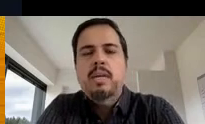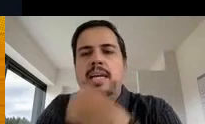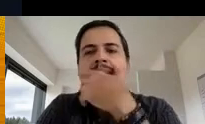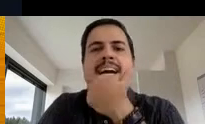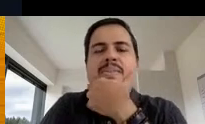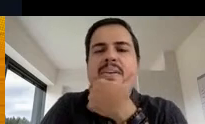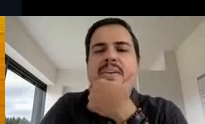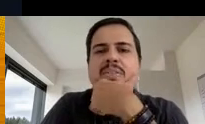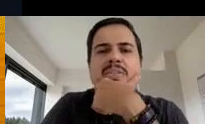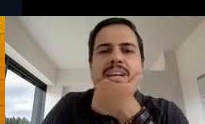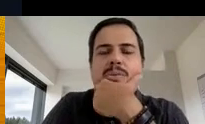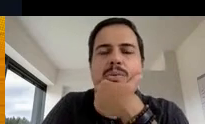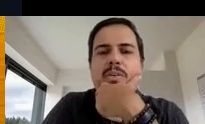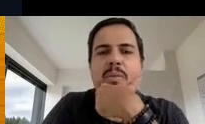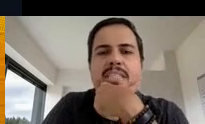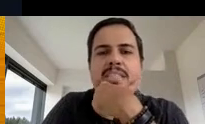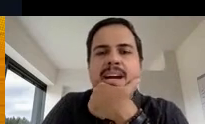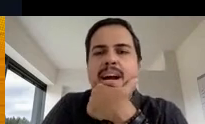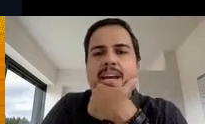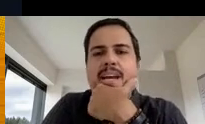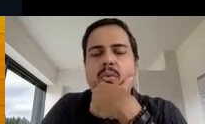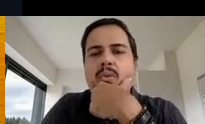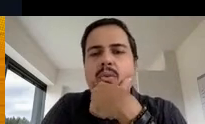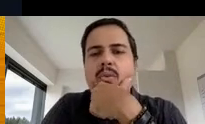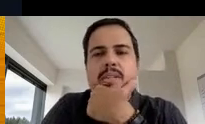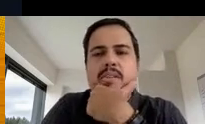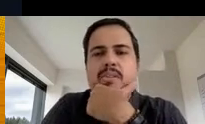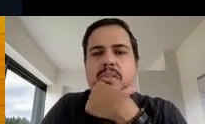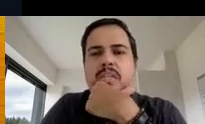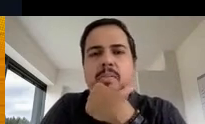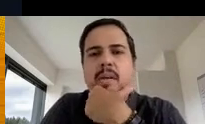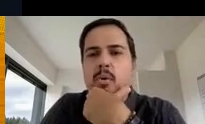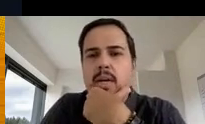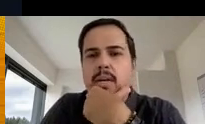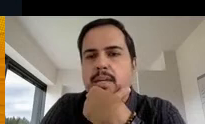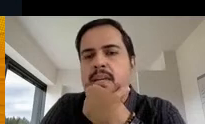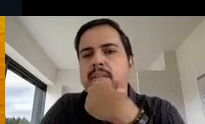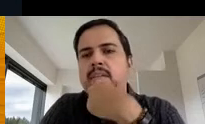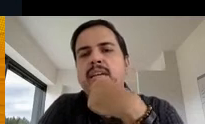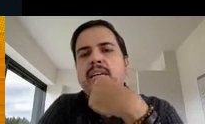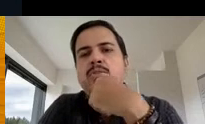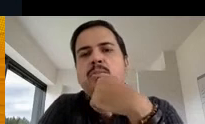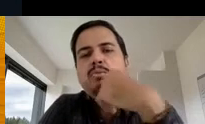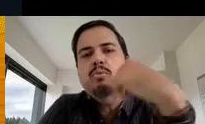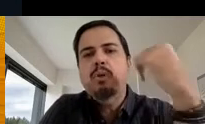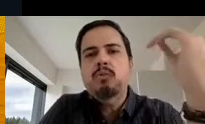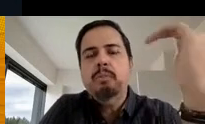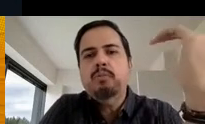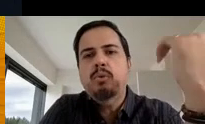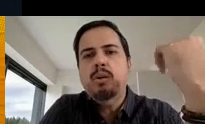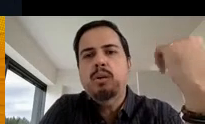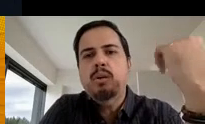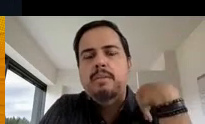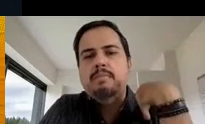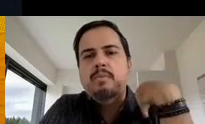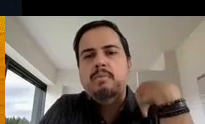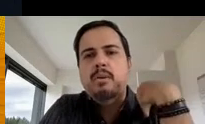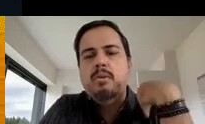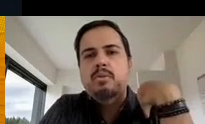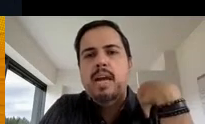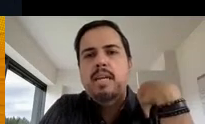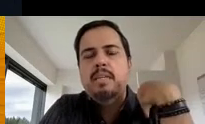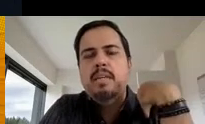está lá no seu negócio. Cara, e o negócio dela é totalmente arcaico, ou usa a tecnologia meia boca, sabe? Isso é muito doido. Então a